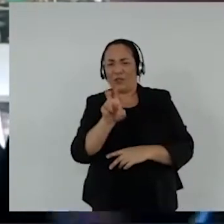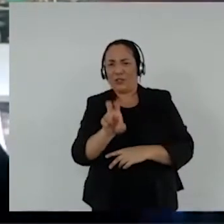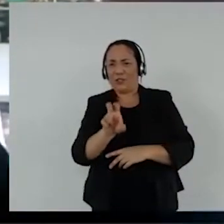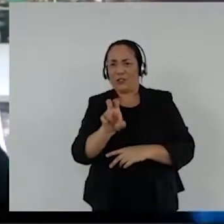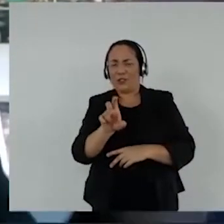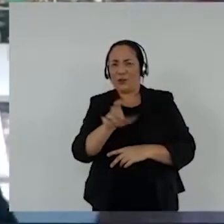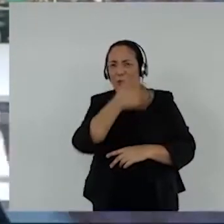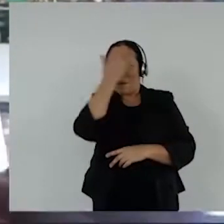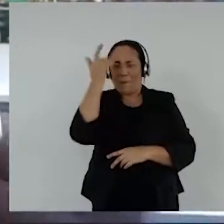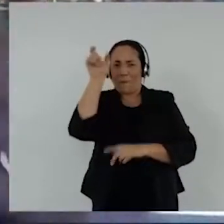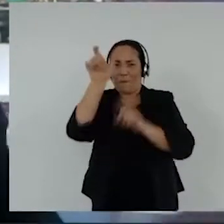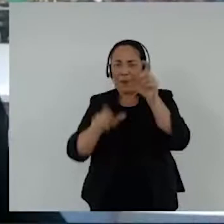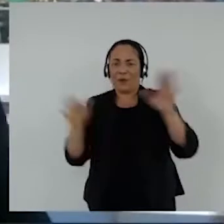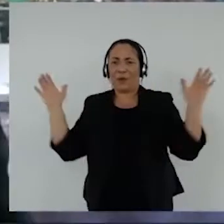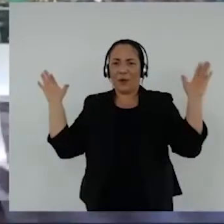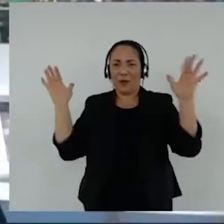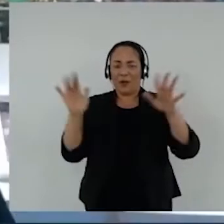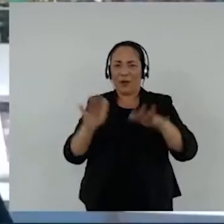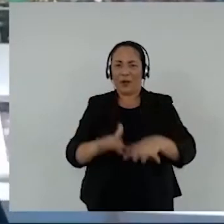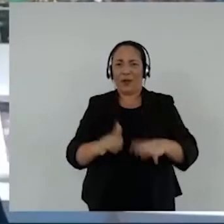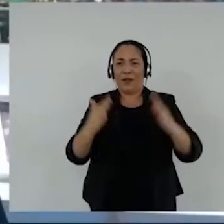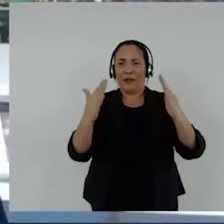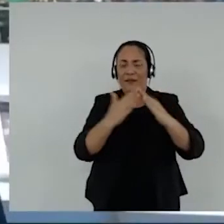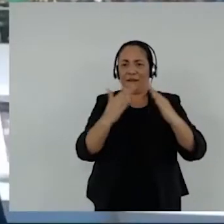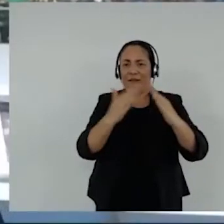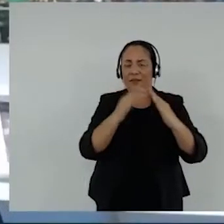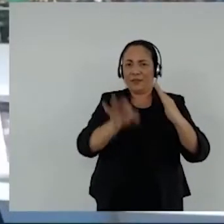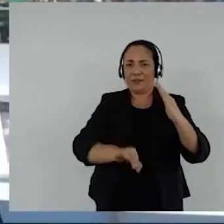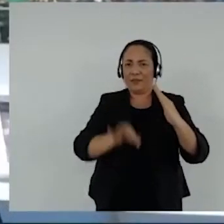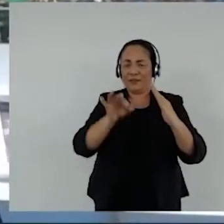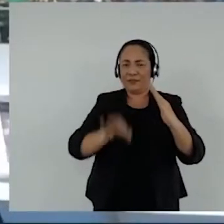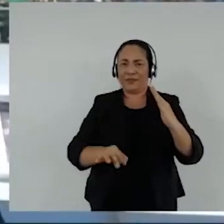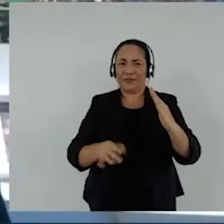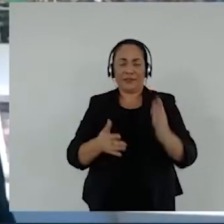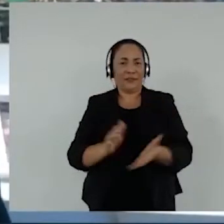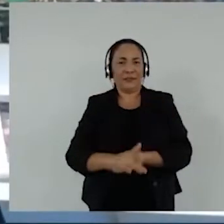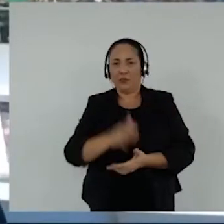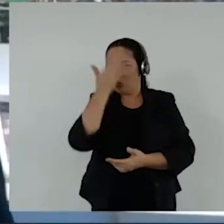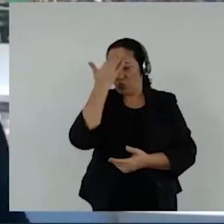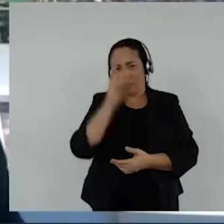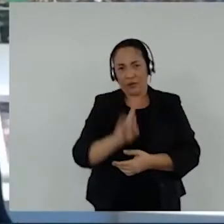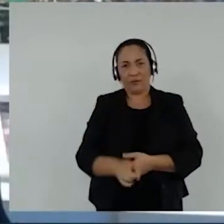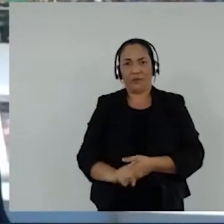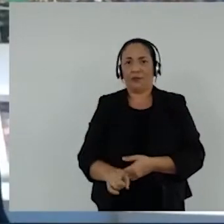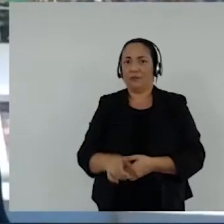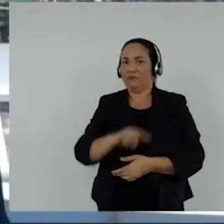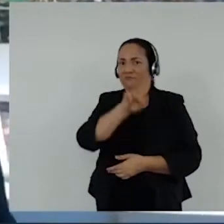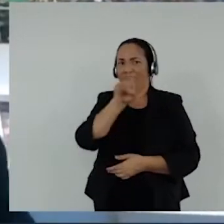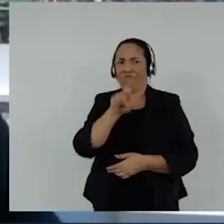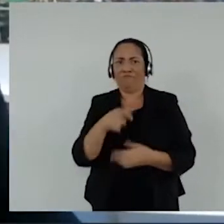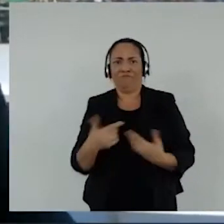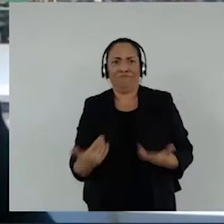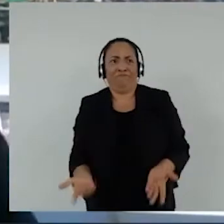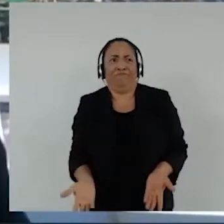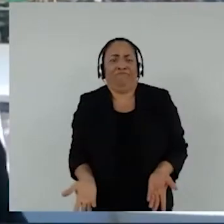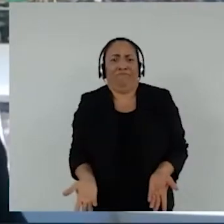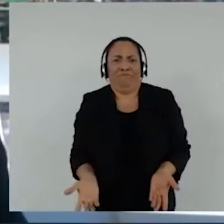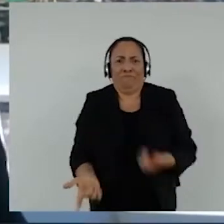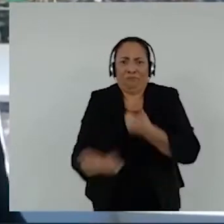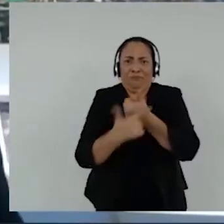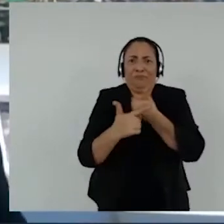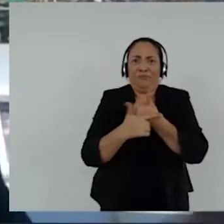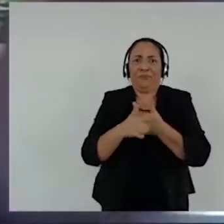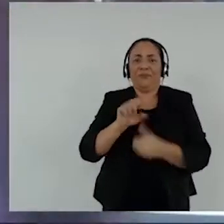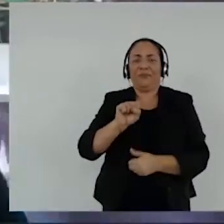fórum, só vão deslocar 9, 7, 2 suplente. Olha, no duro, eu não entendi essa figura do suplente até agora. Ela é estranha a